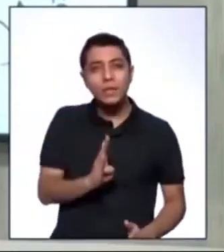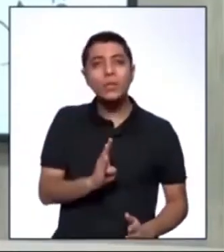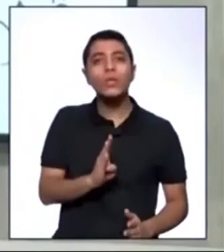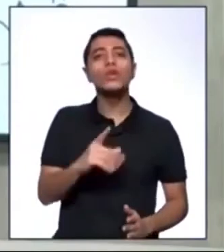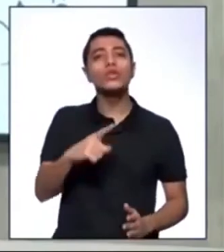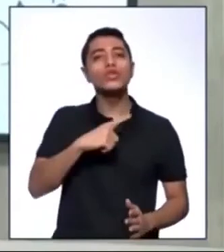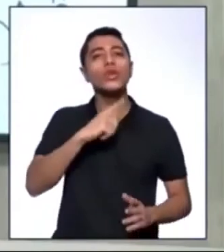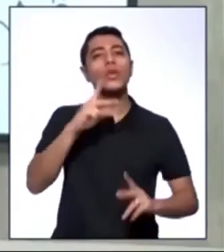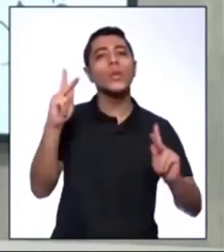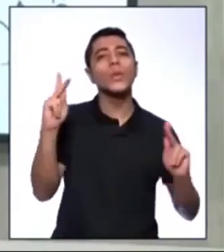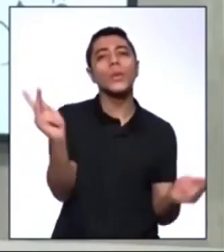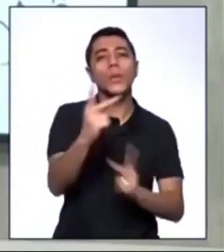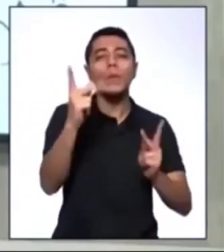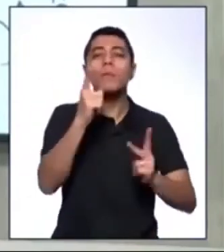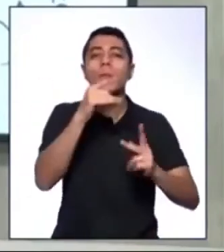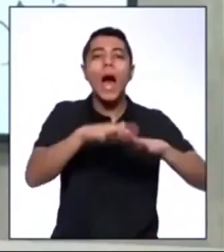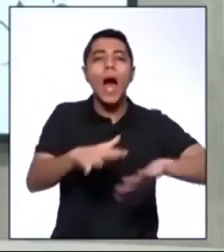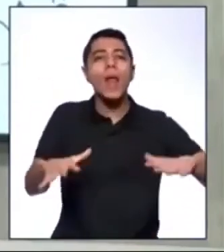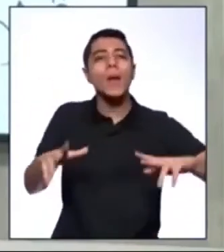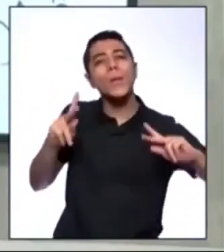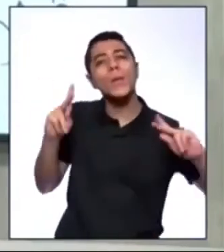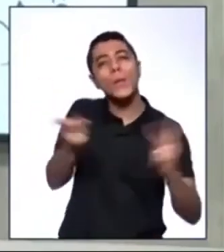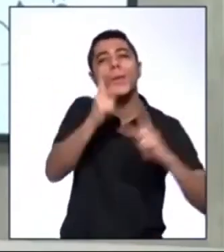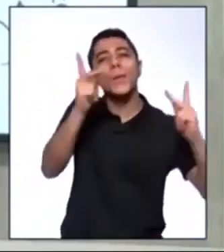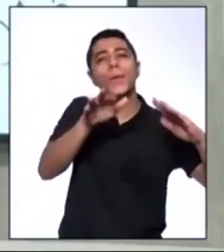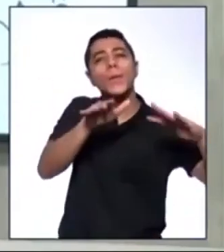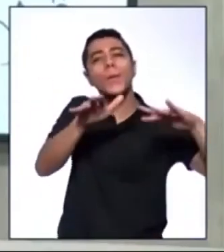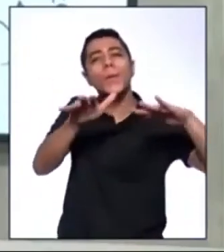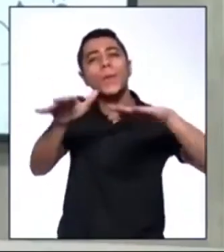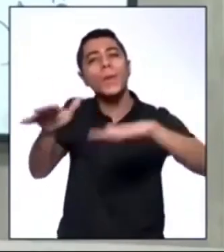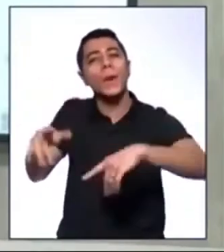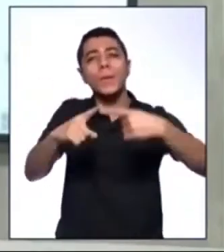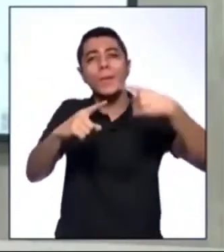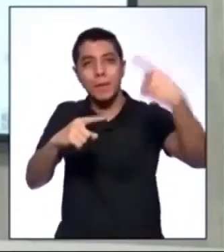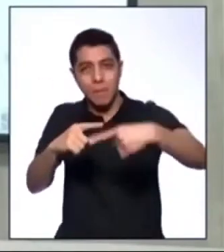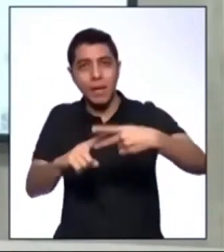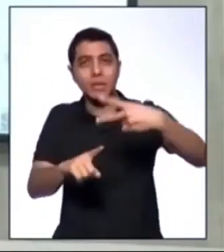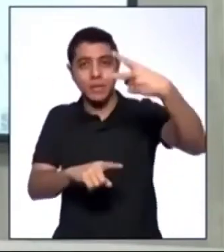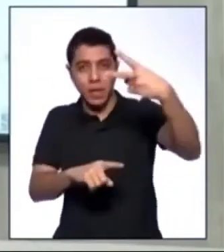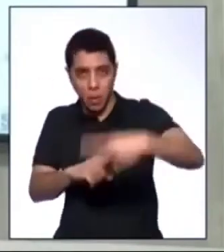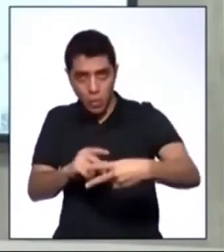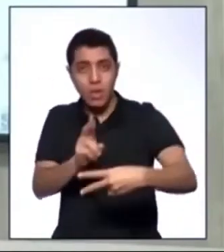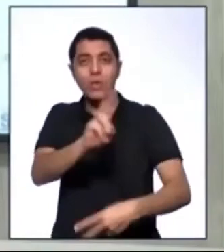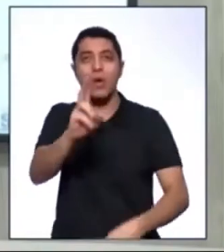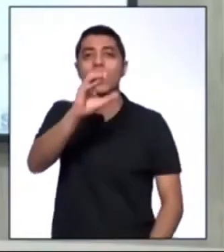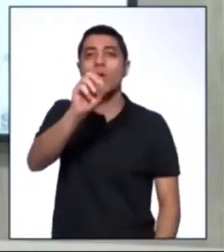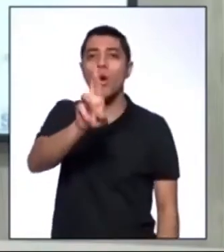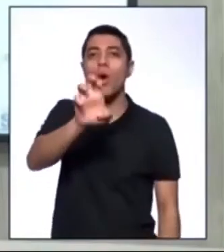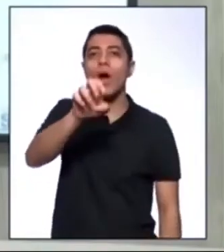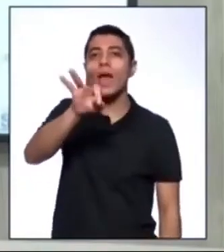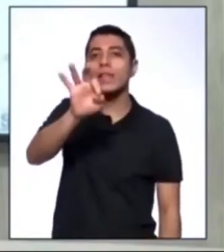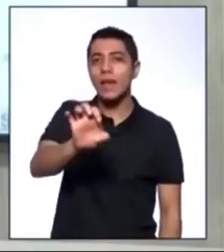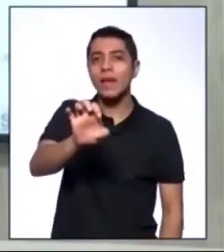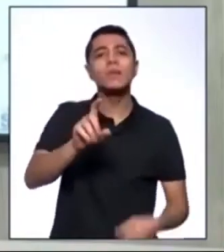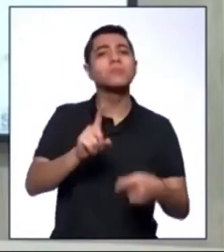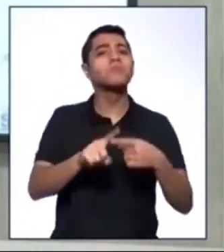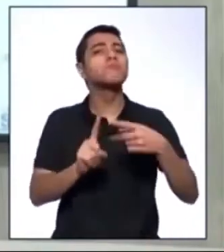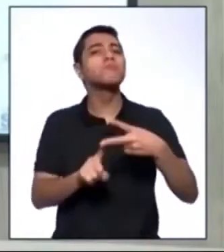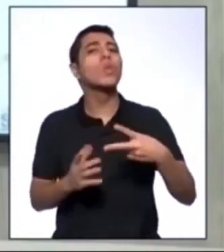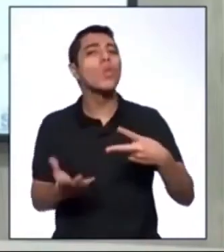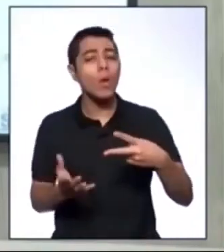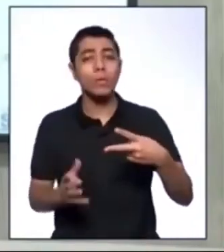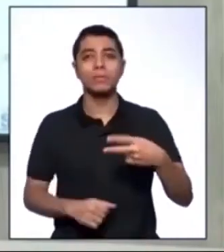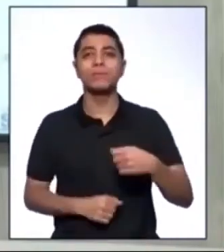duas correntes marítimas tangenciam o litoral brasileiro. Quais são essas duas correntes, galera? Uma é a corrente